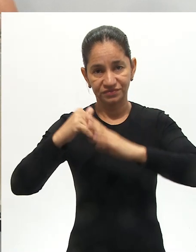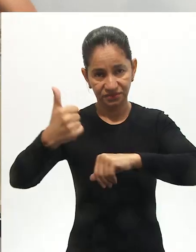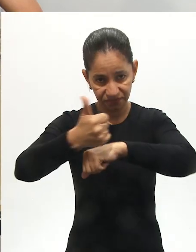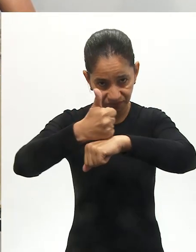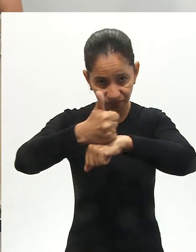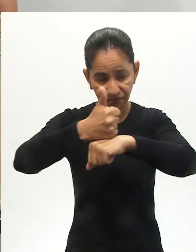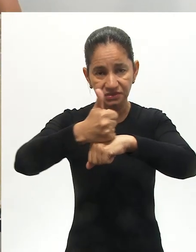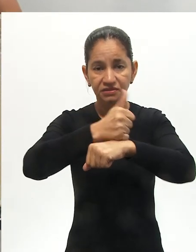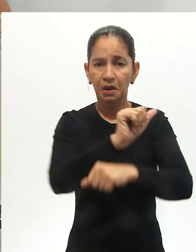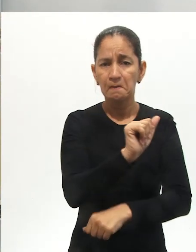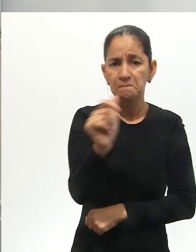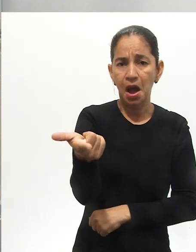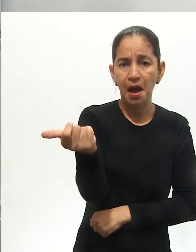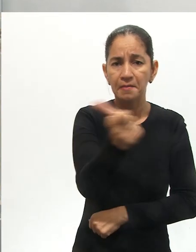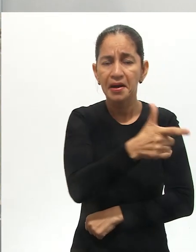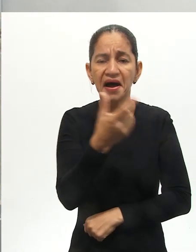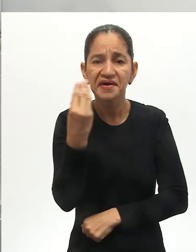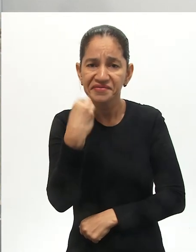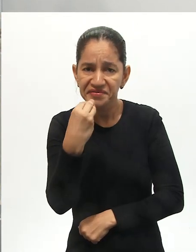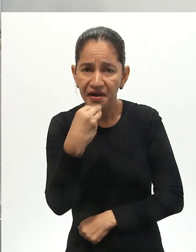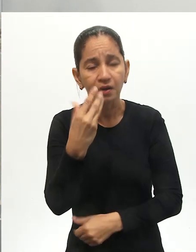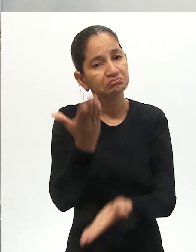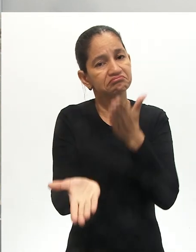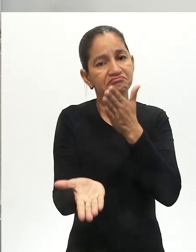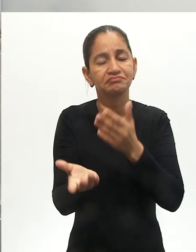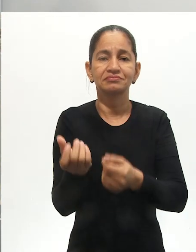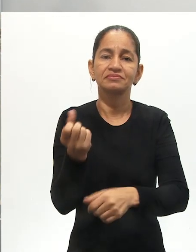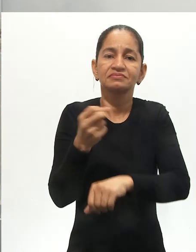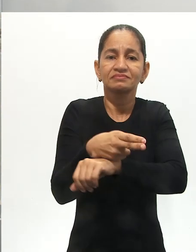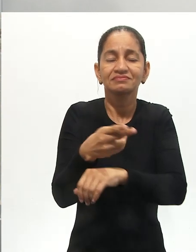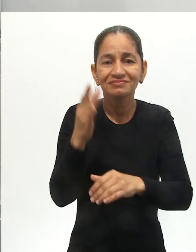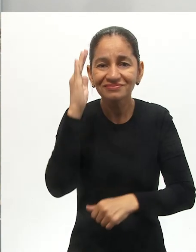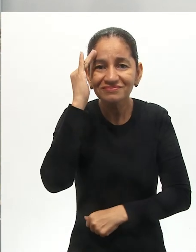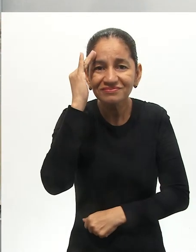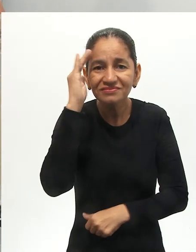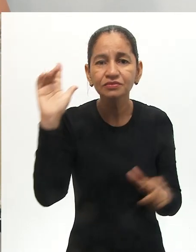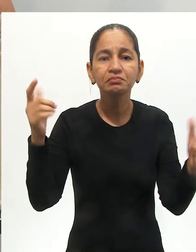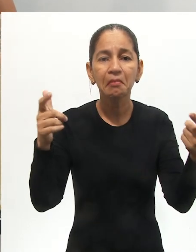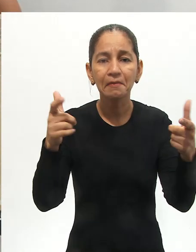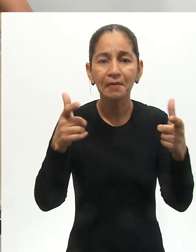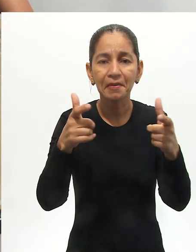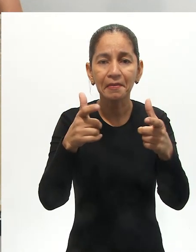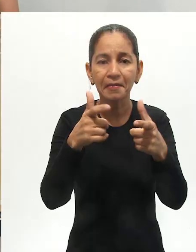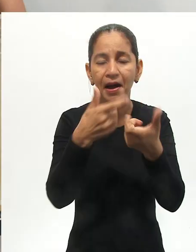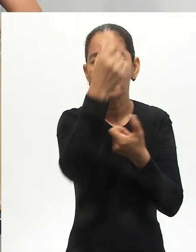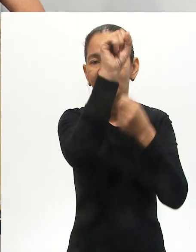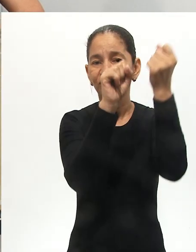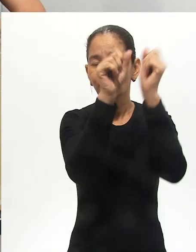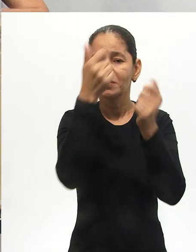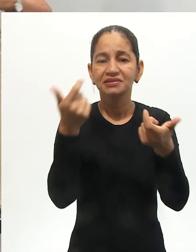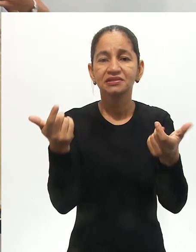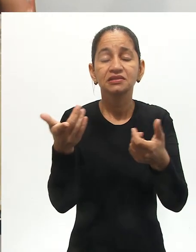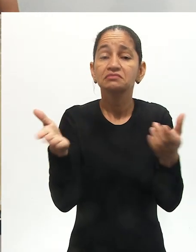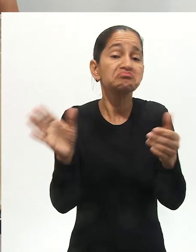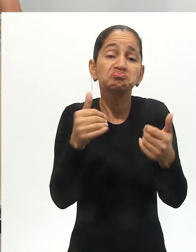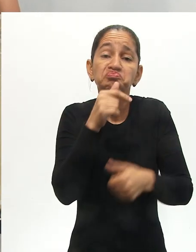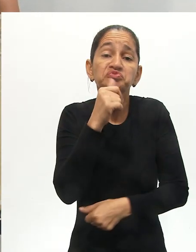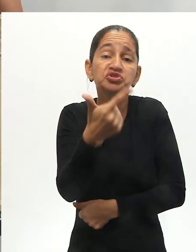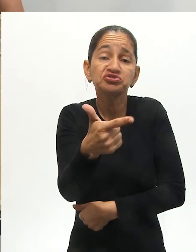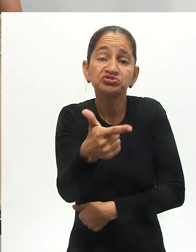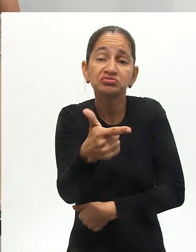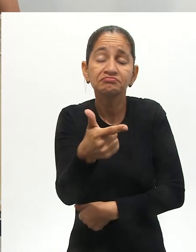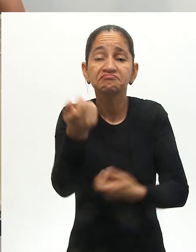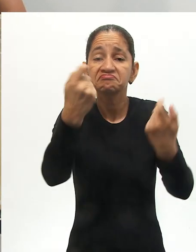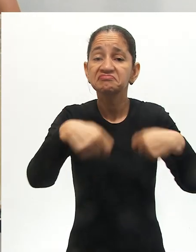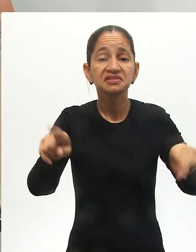um aumento da competição no mercado de trabalho, uma diminuição das vagas de emprego, a escola, a formação